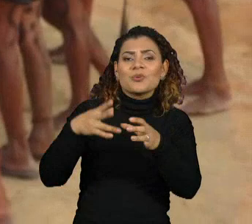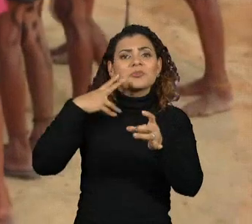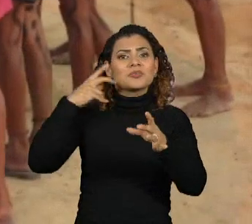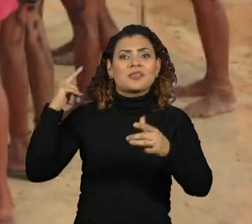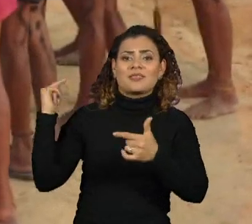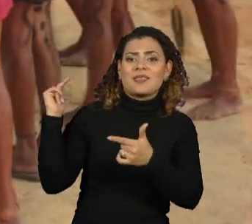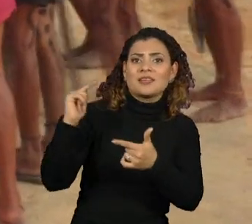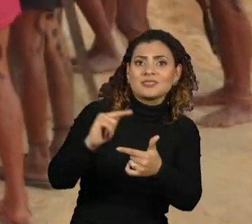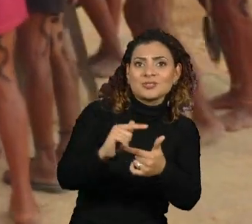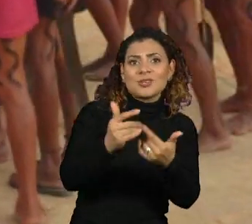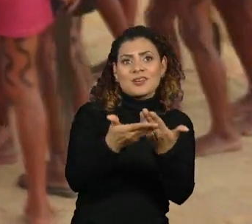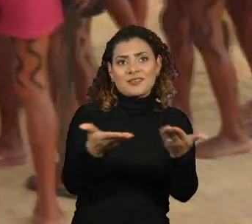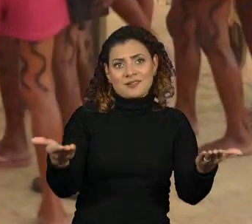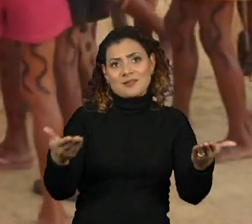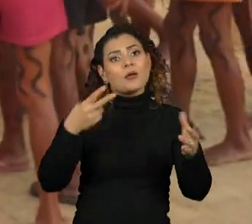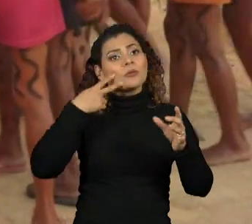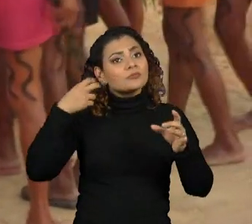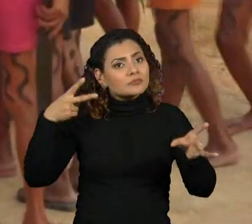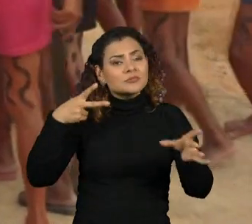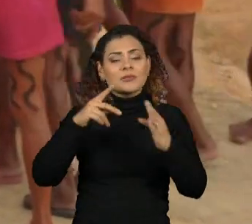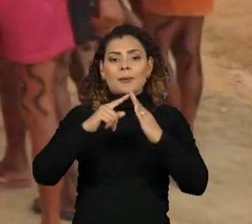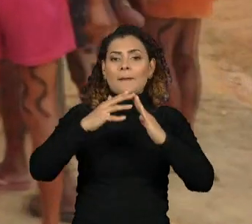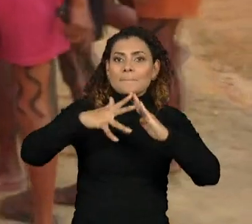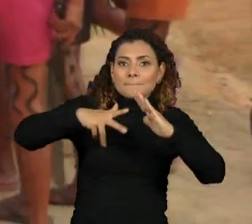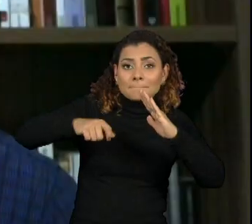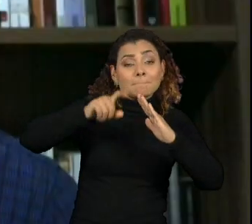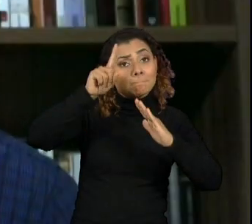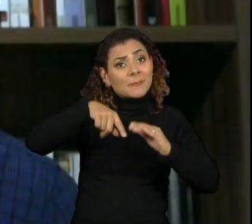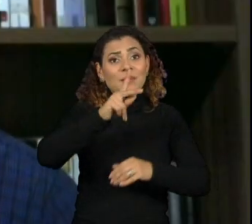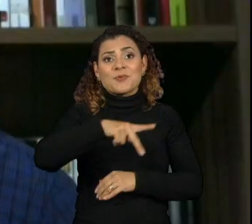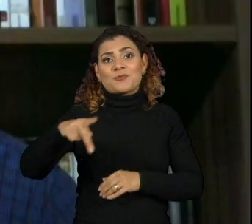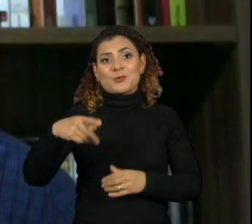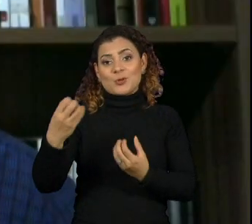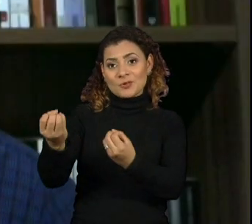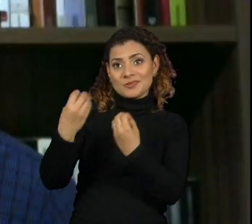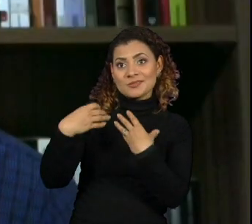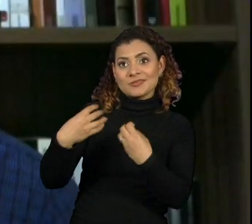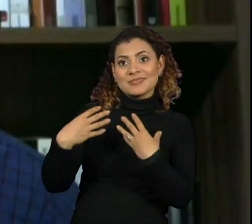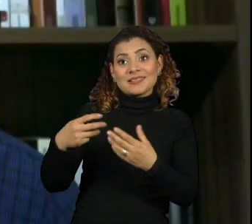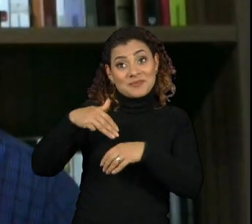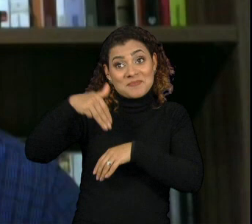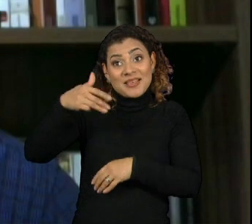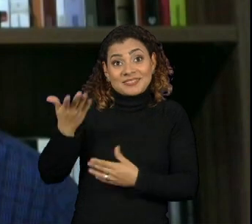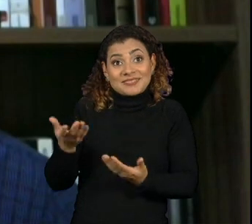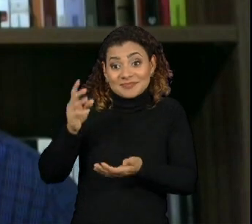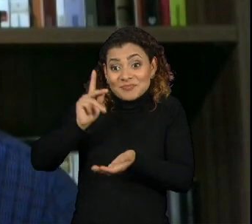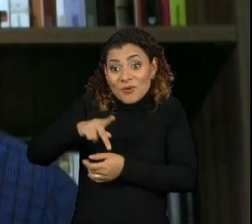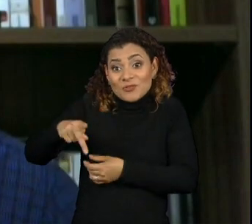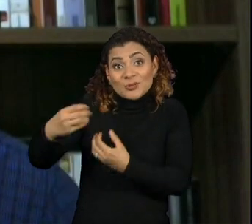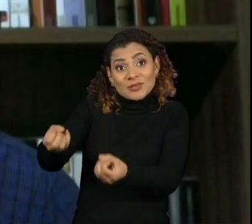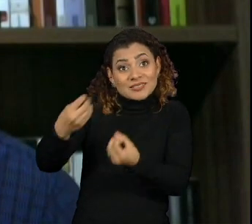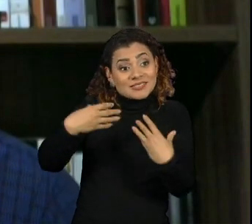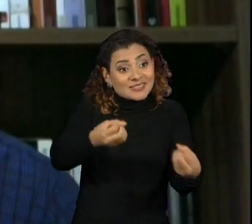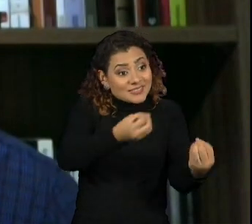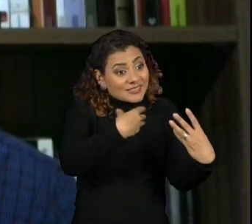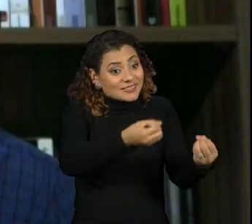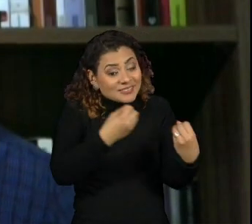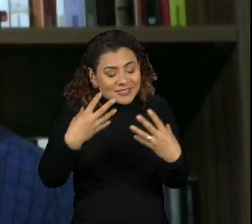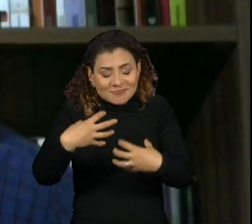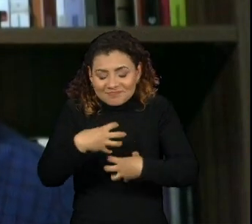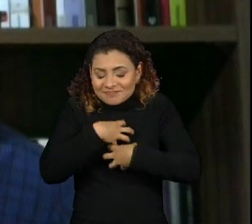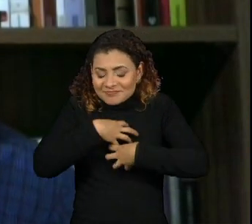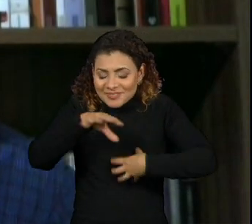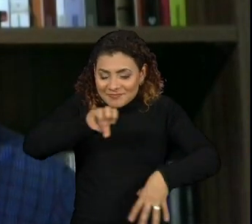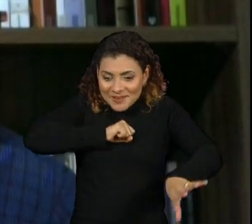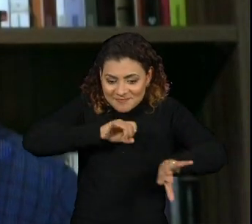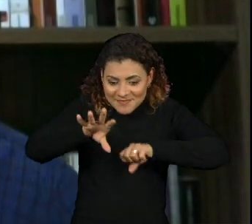tradicionais. Precisamos encarar essas pessoas como verdadeiros professores, mestres mesmo. Eles têm muito a nos dizer. E há